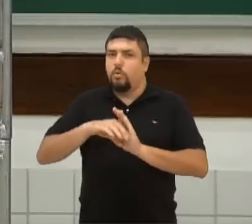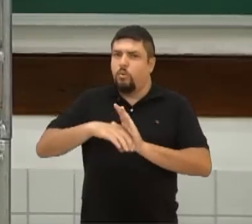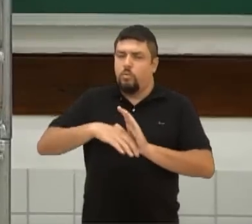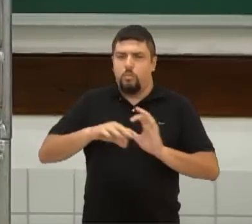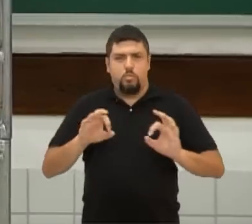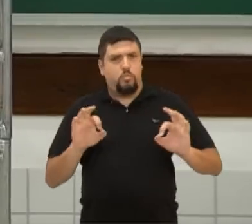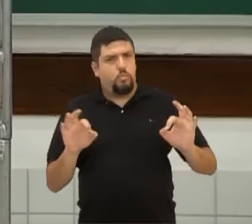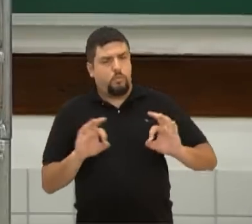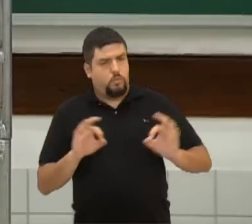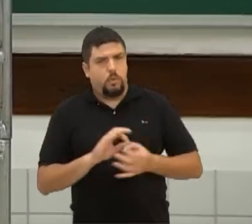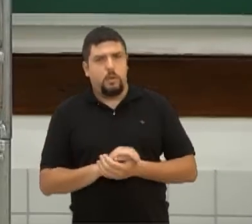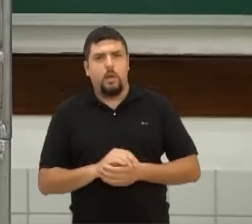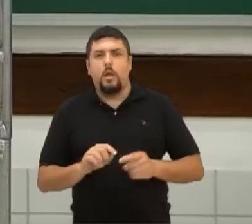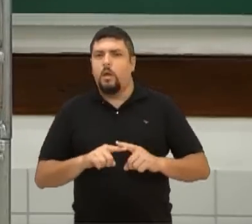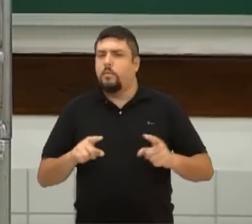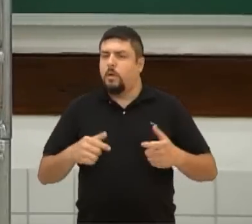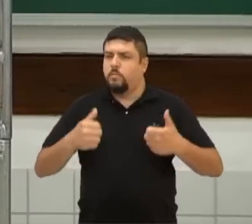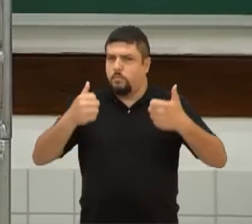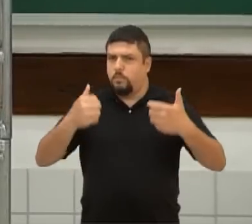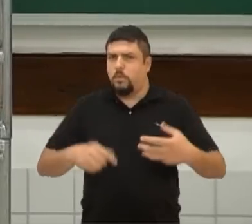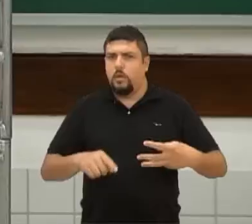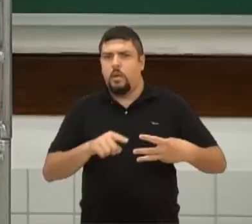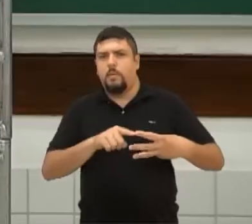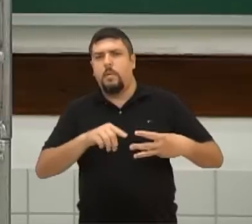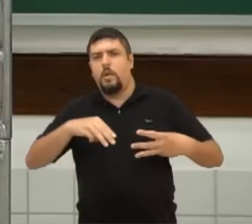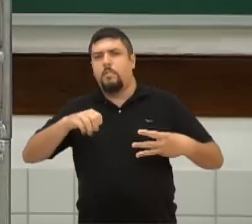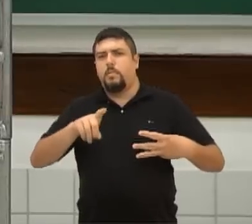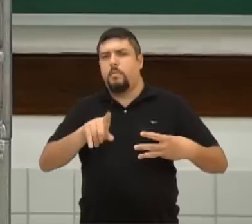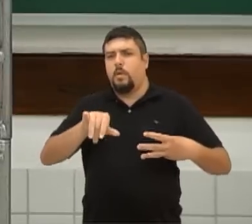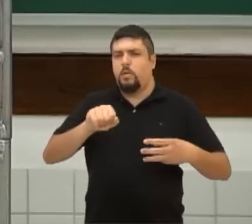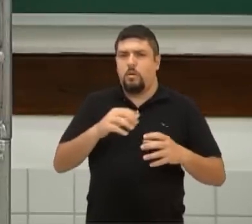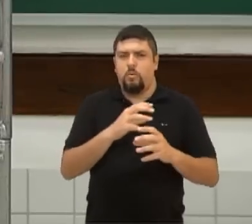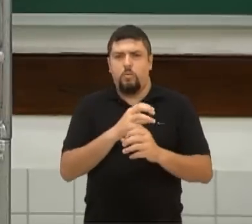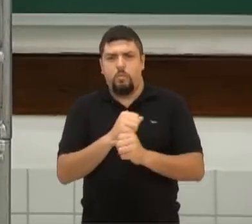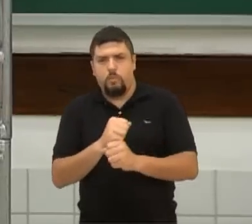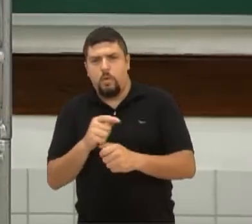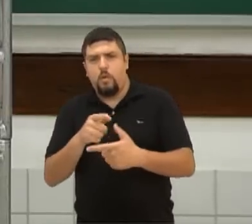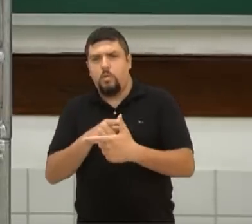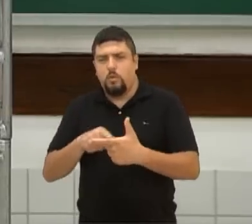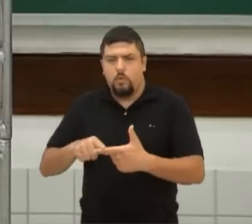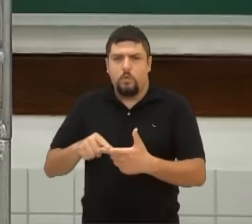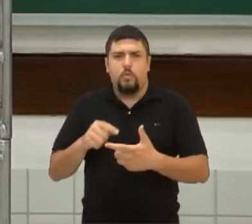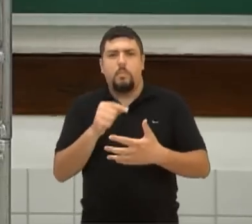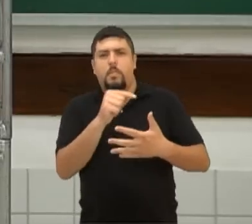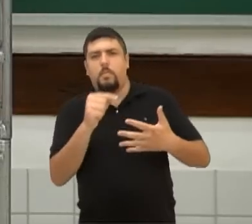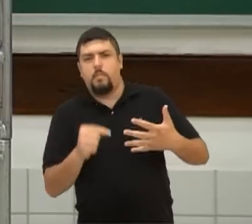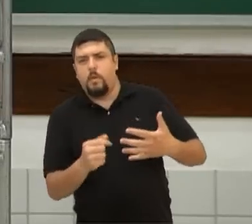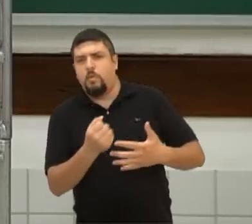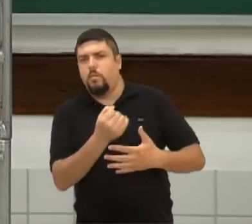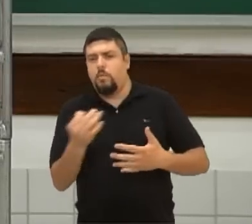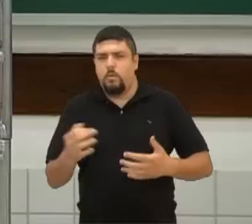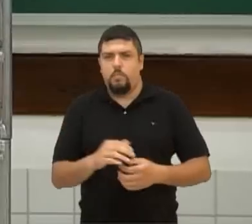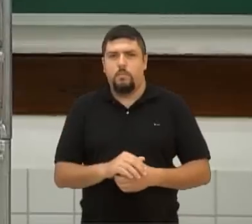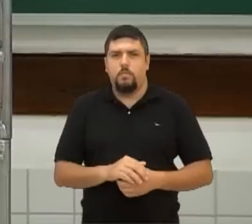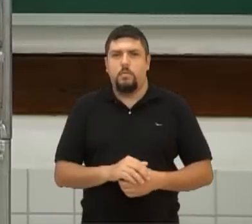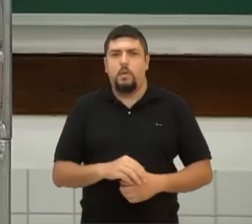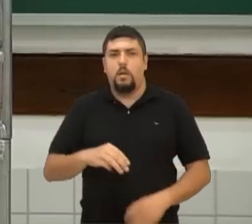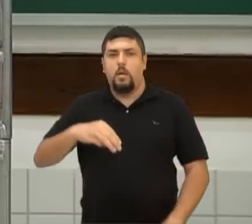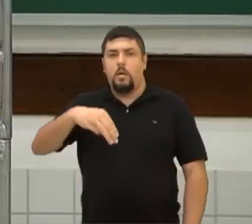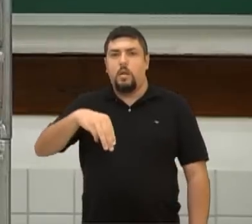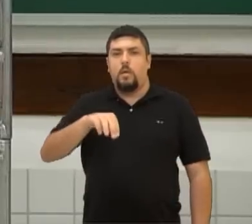posso falar ali, a média, a gente faz aquele cálculo somatório e divide por N. A mediana é um